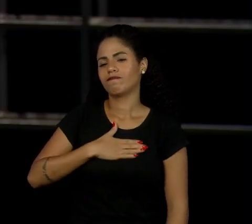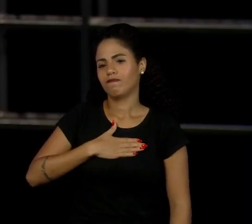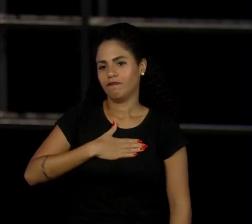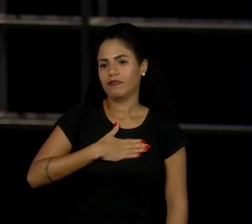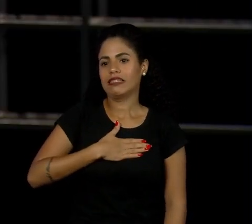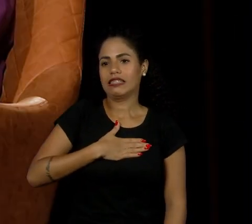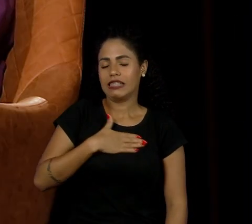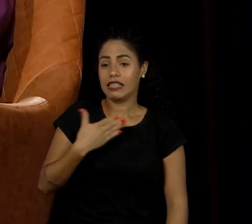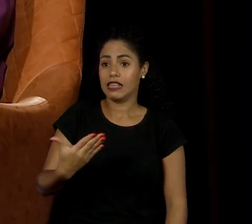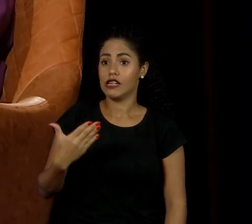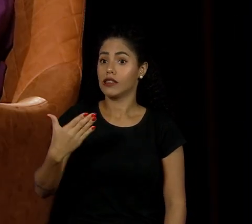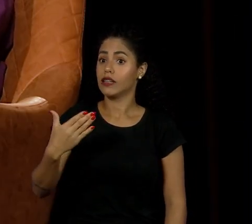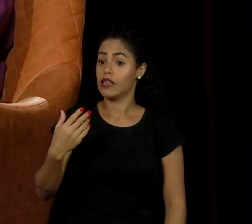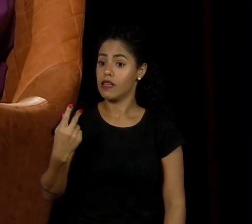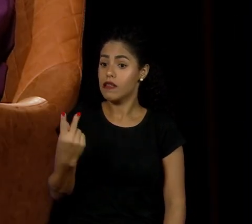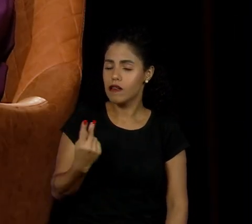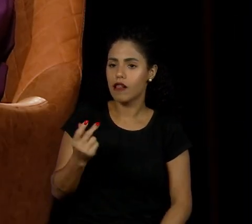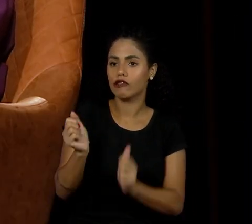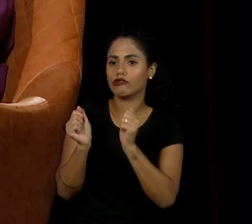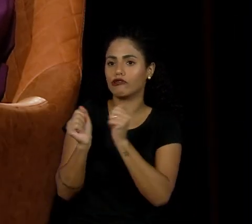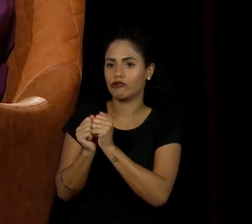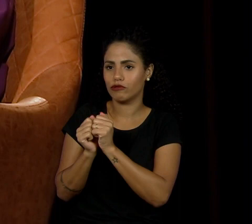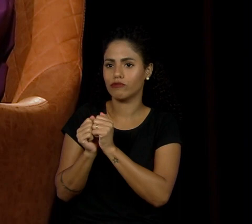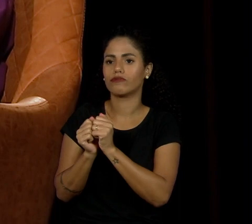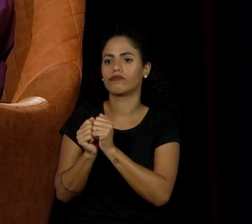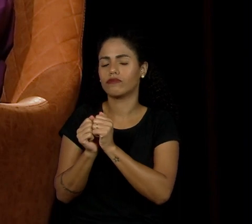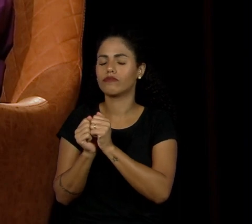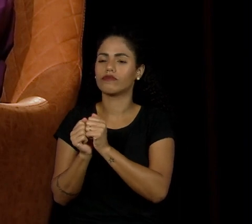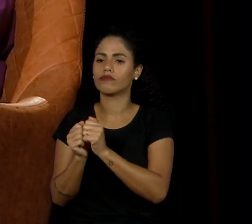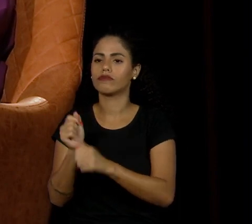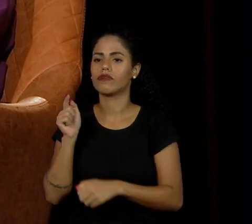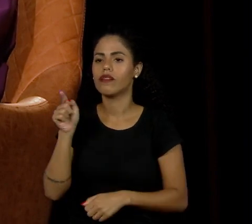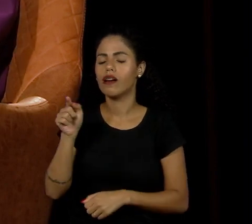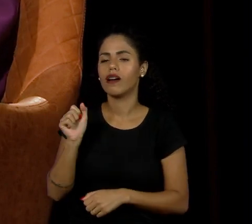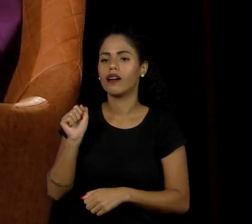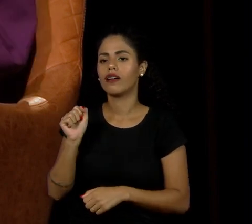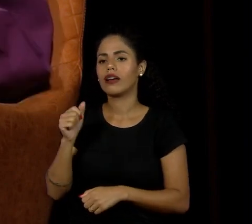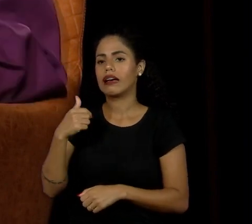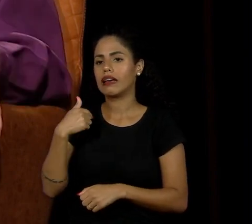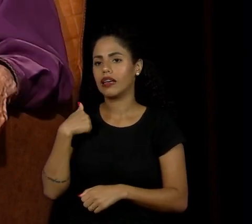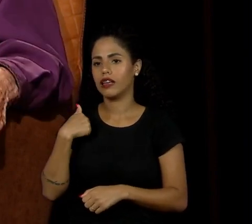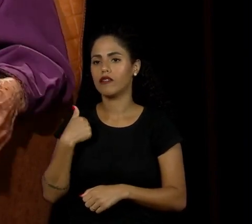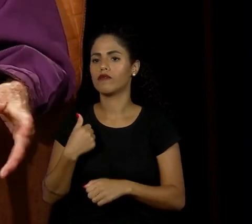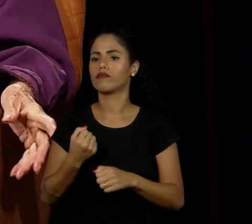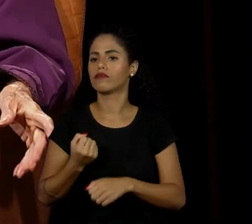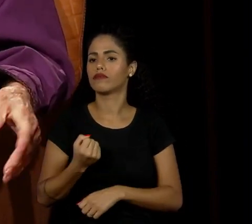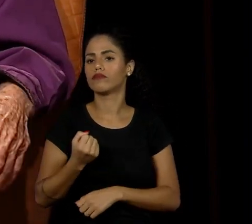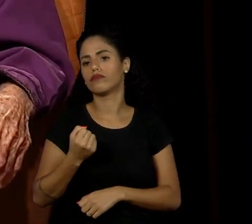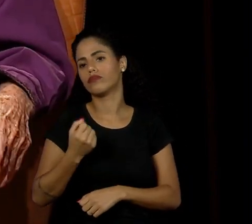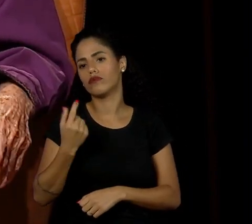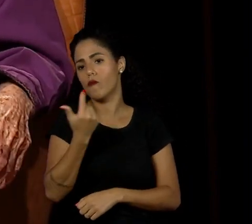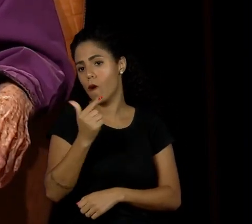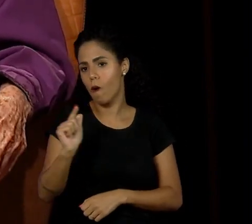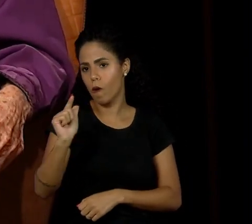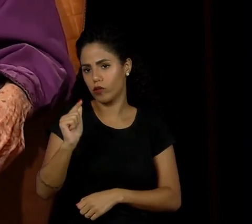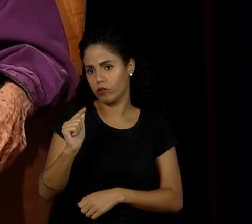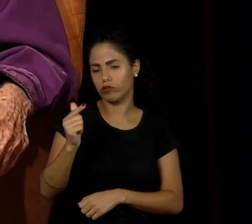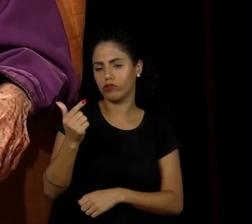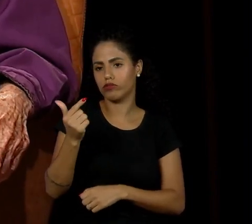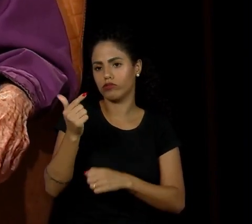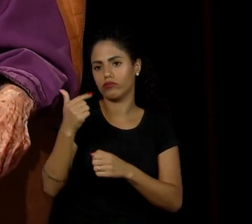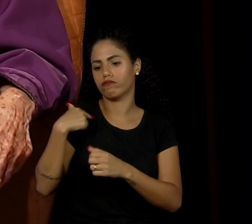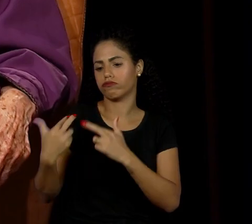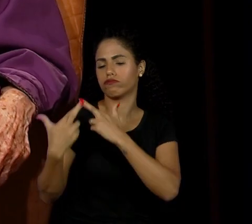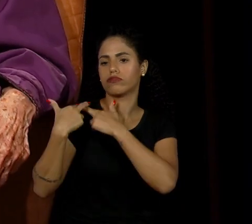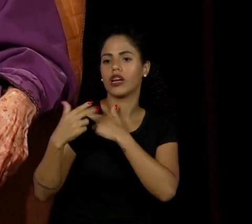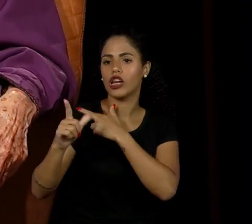E a gente dançou junto, Gisele, só que eu fazia o segundo papel, não fazia o primeiro papel, porque eu fazia